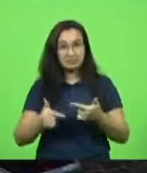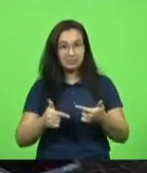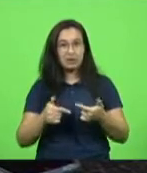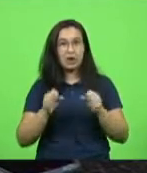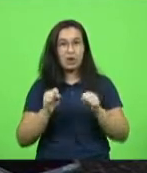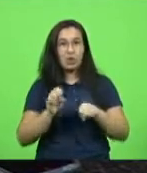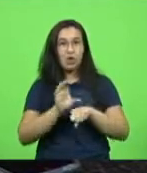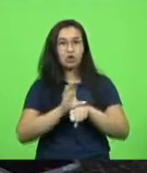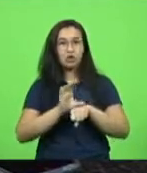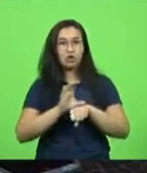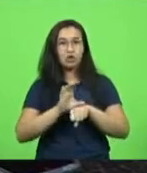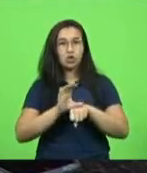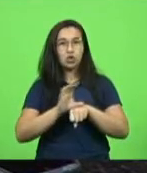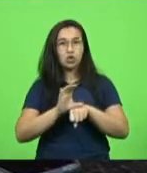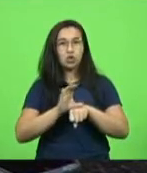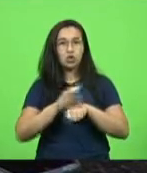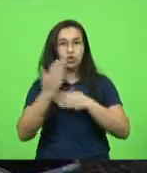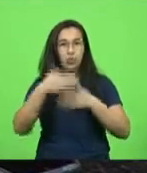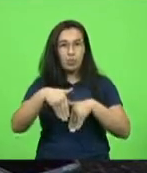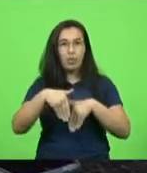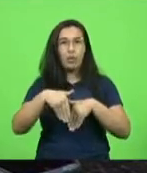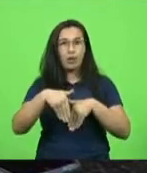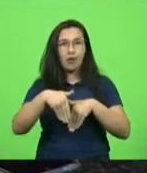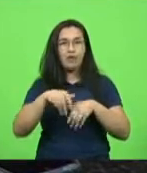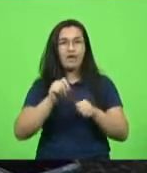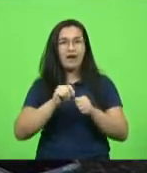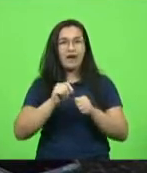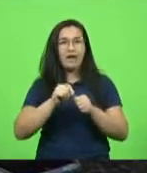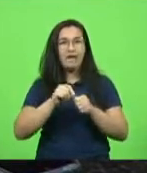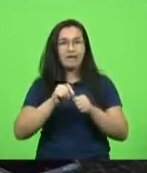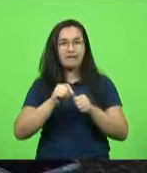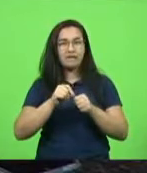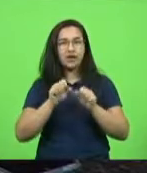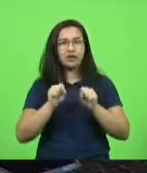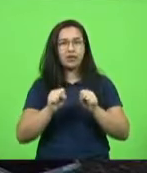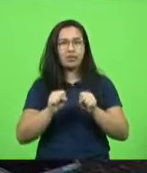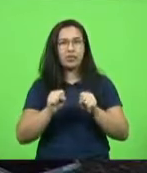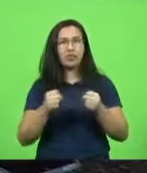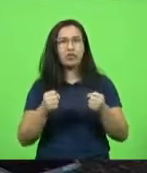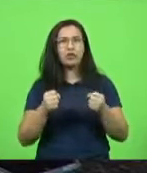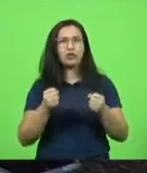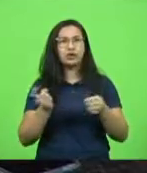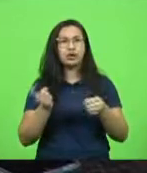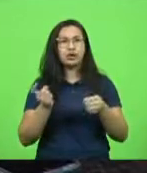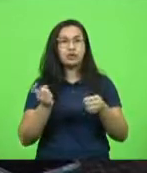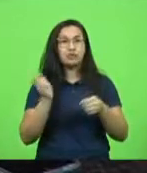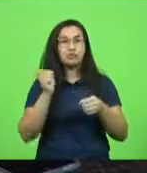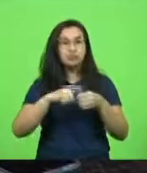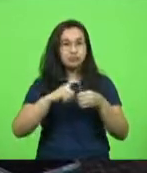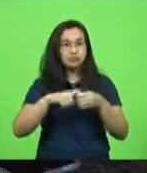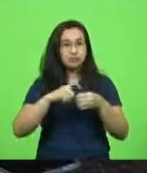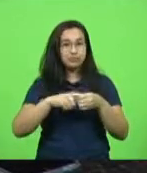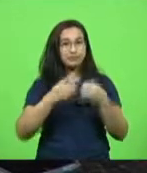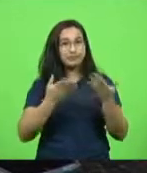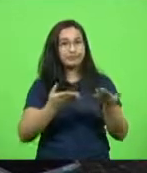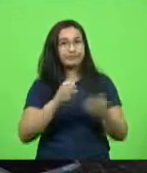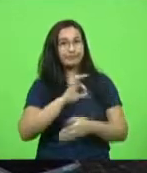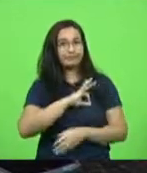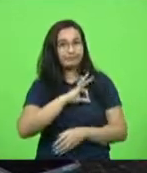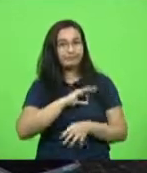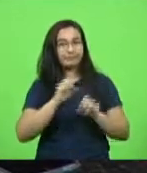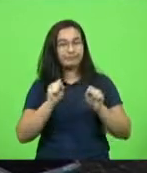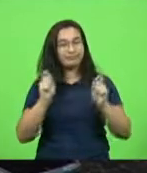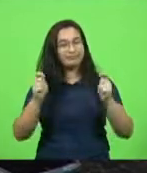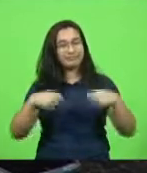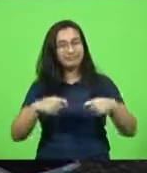concurso incorporar e as fileiras da Polícia Militar do Estado de Santa Catarina que já já prestaram inclusive né Isso é muito